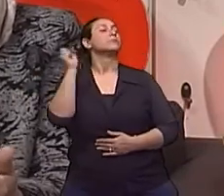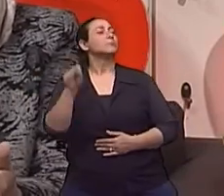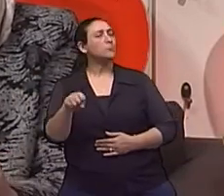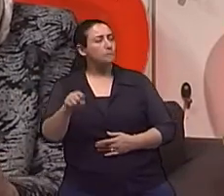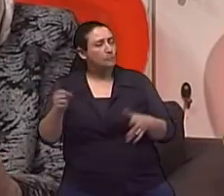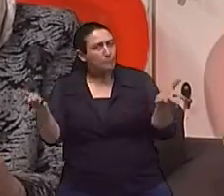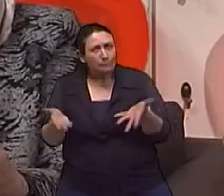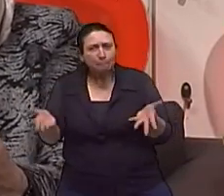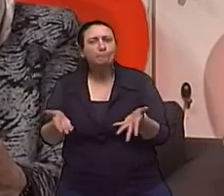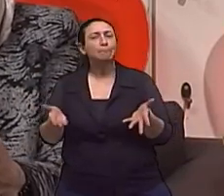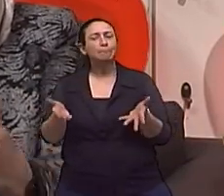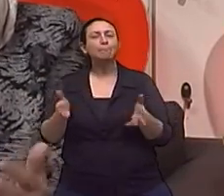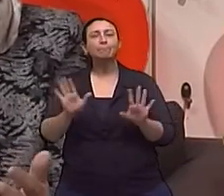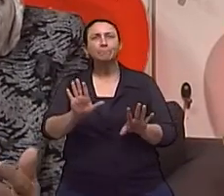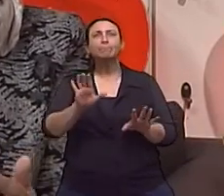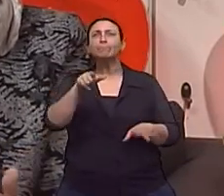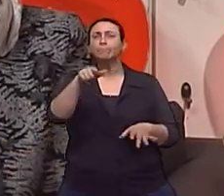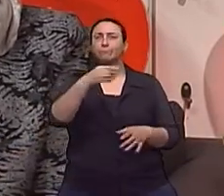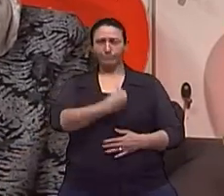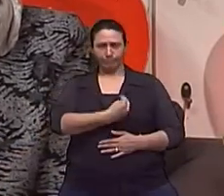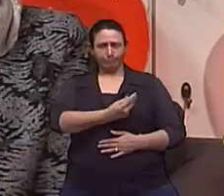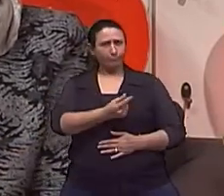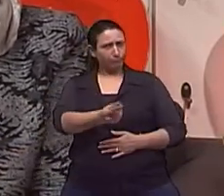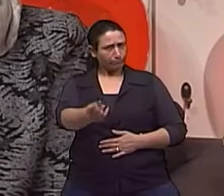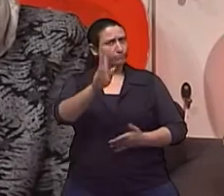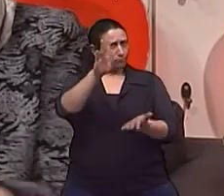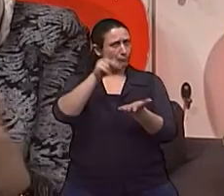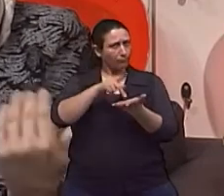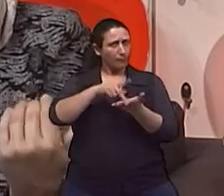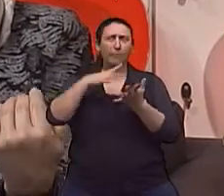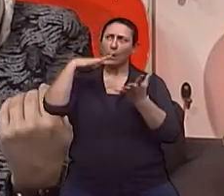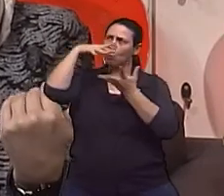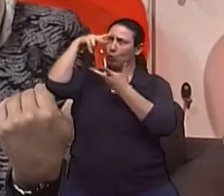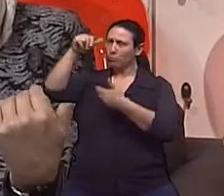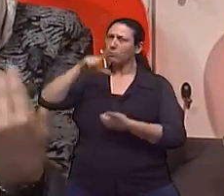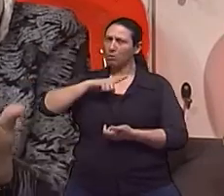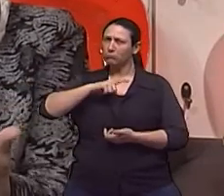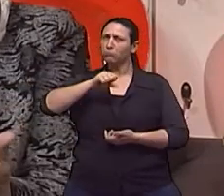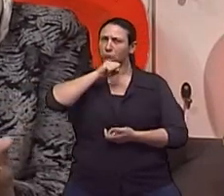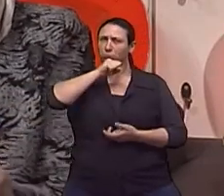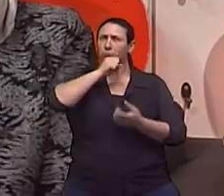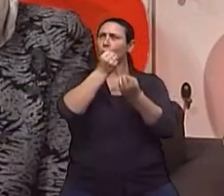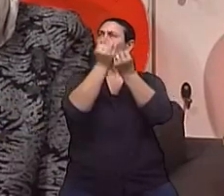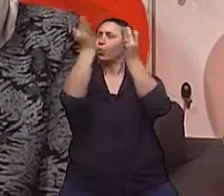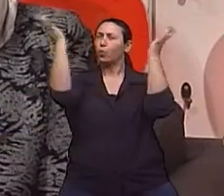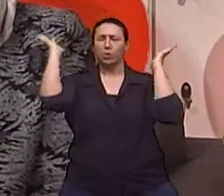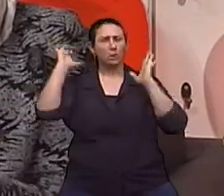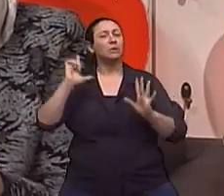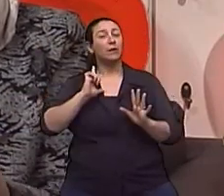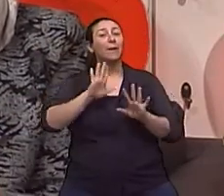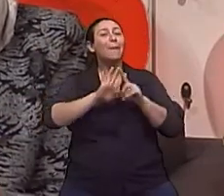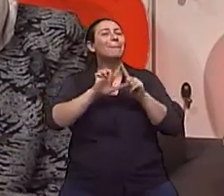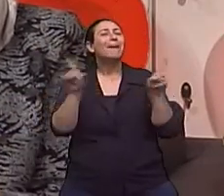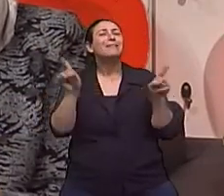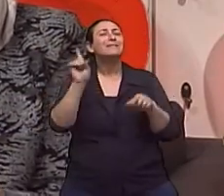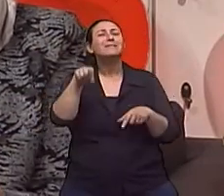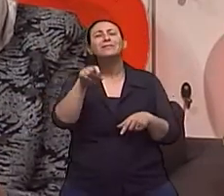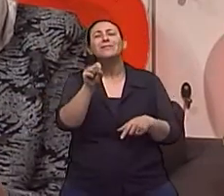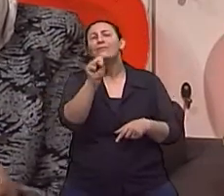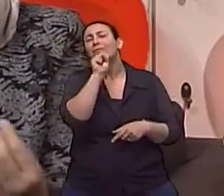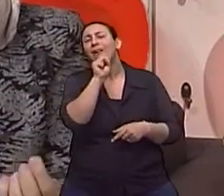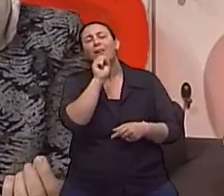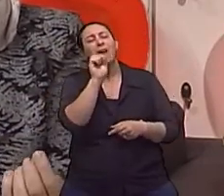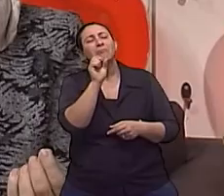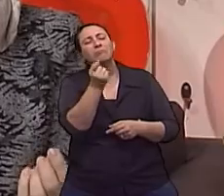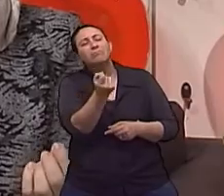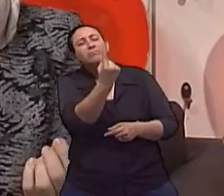longevidade é sempre existiram velhos do mundo a gente sabe que lado das atividades tiver mais o velho é um traço na